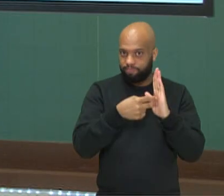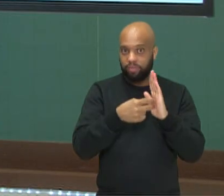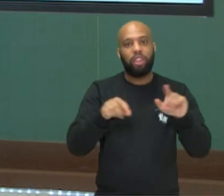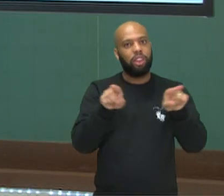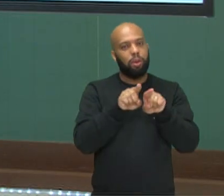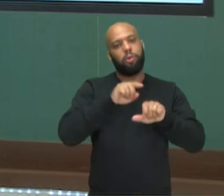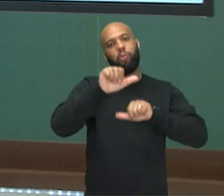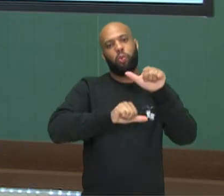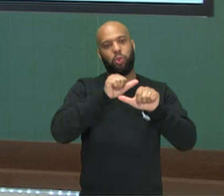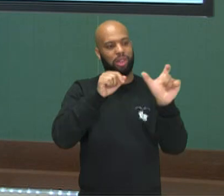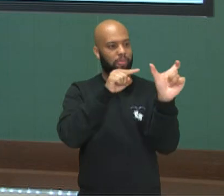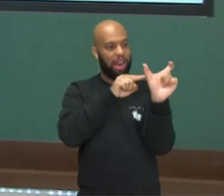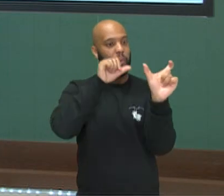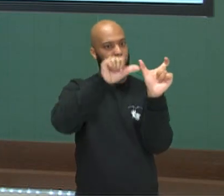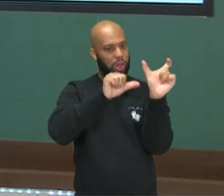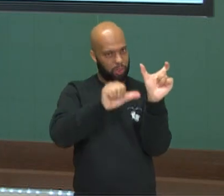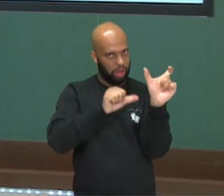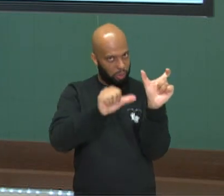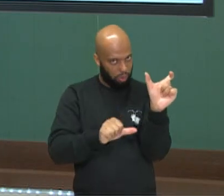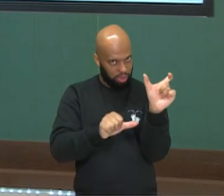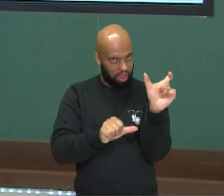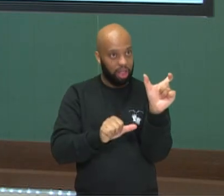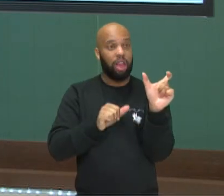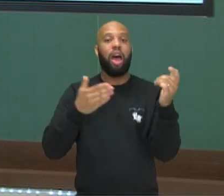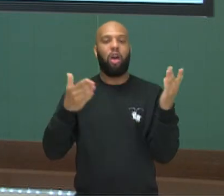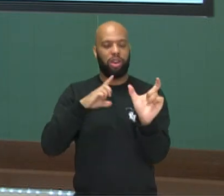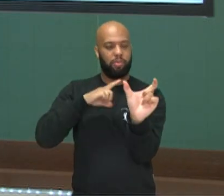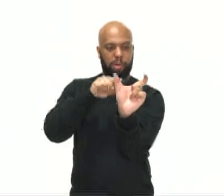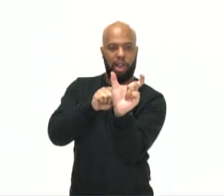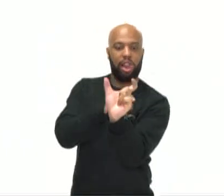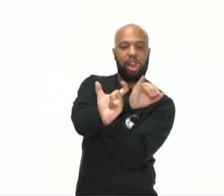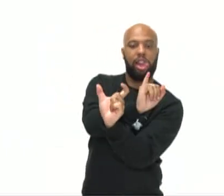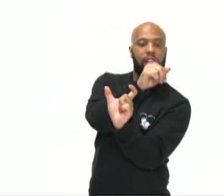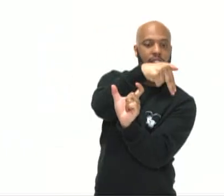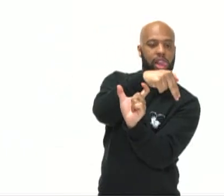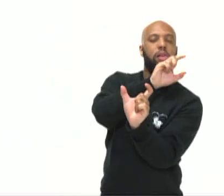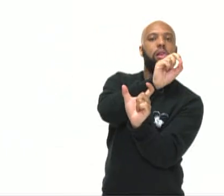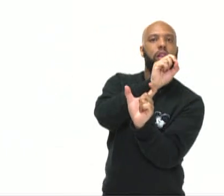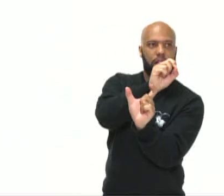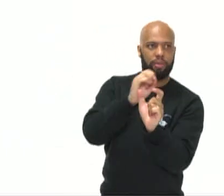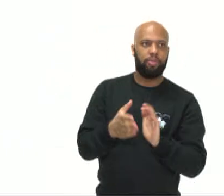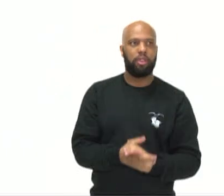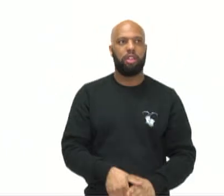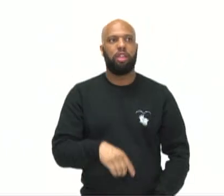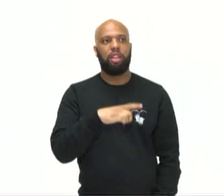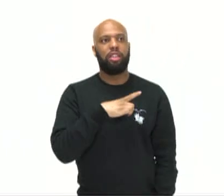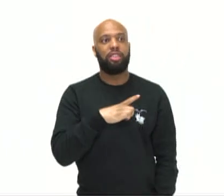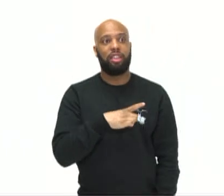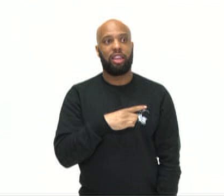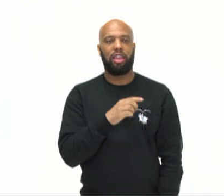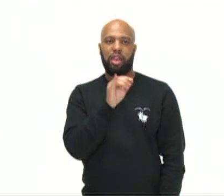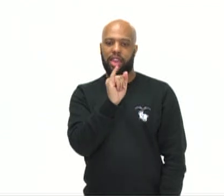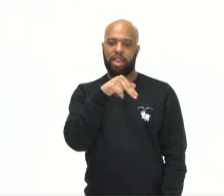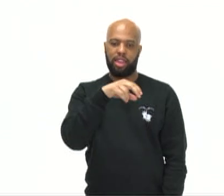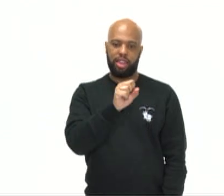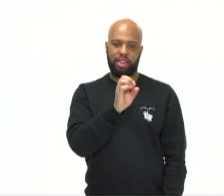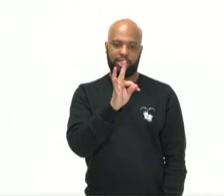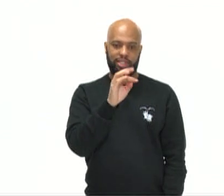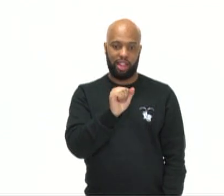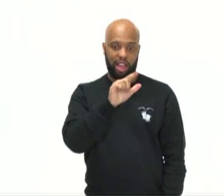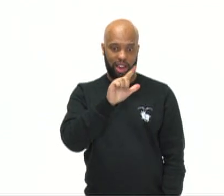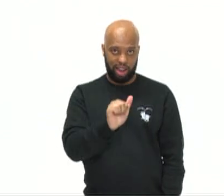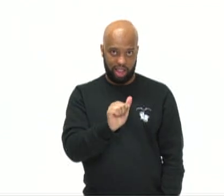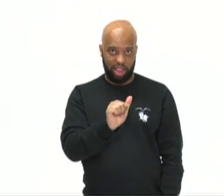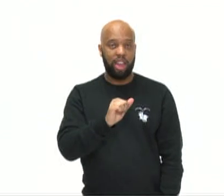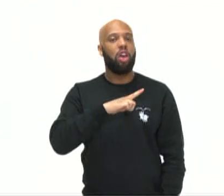eles alteram até o sentido das palavras. A palavra instala, iniciada por in, também